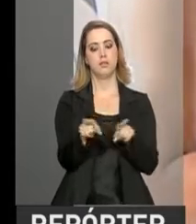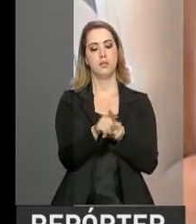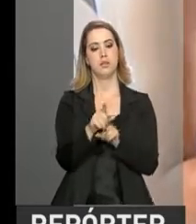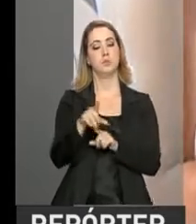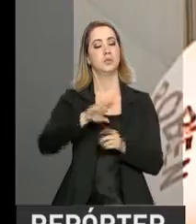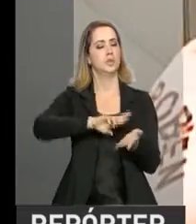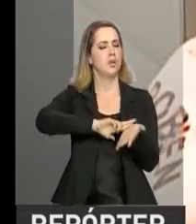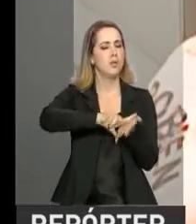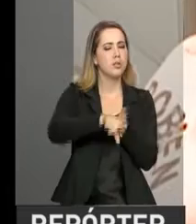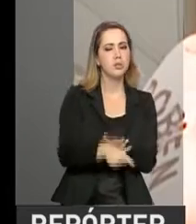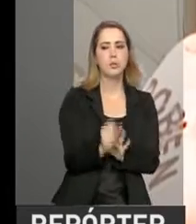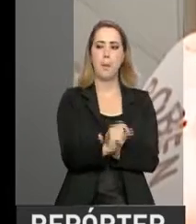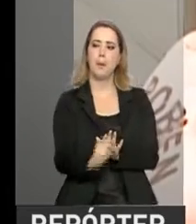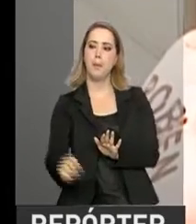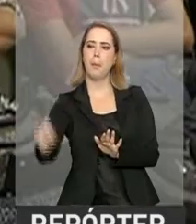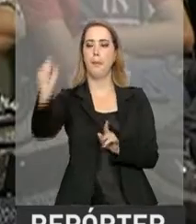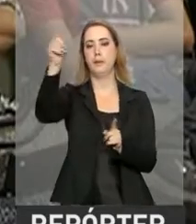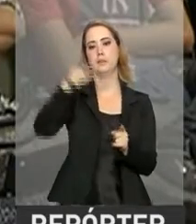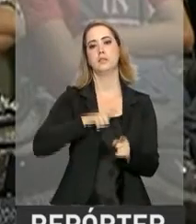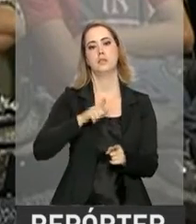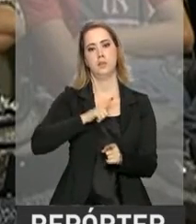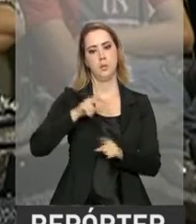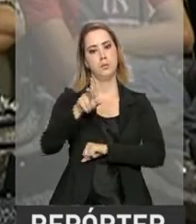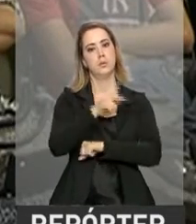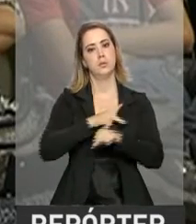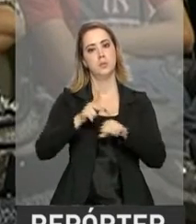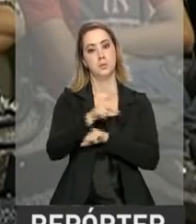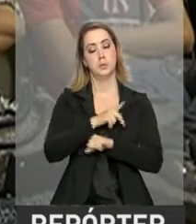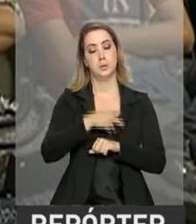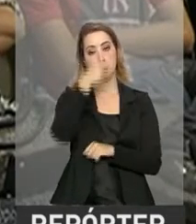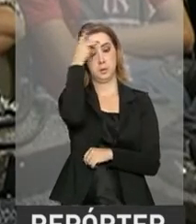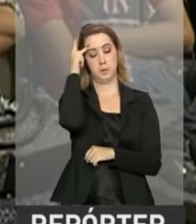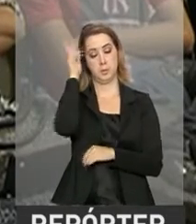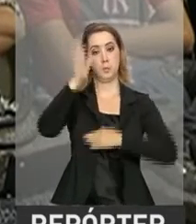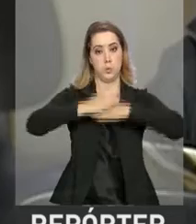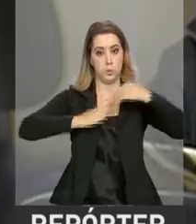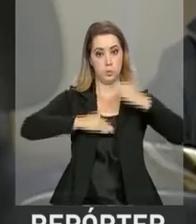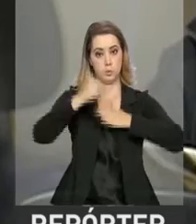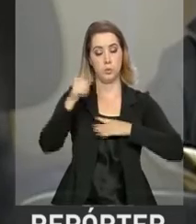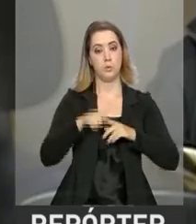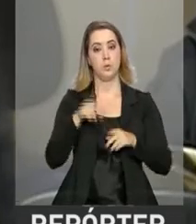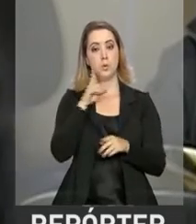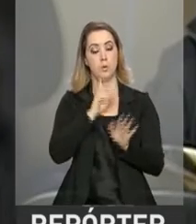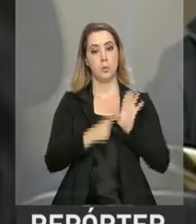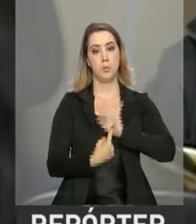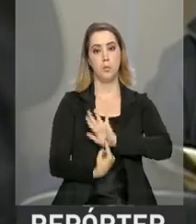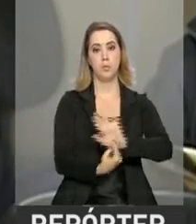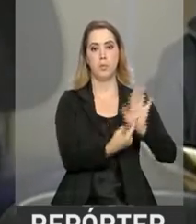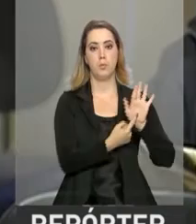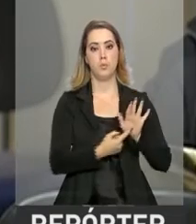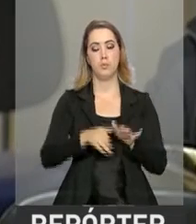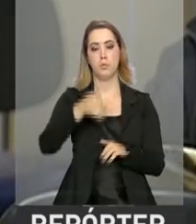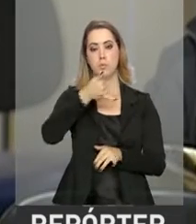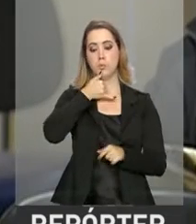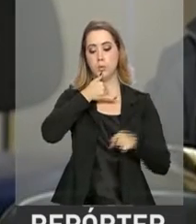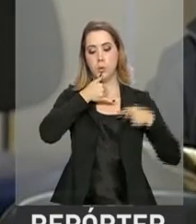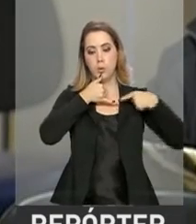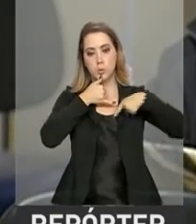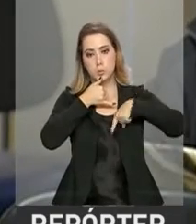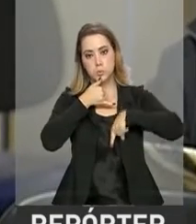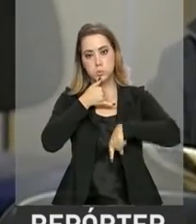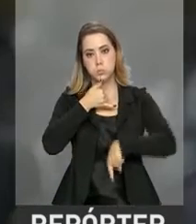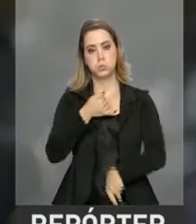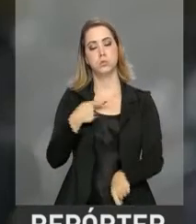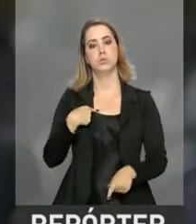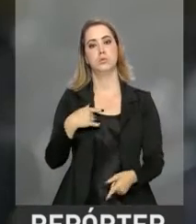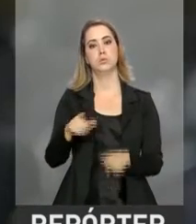2.328 unidades em todo o país. Especialistas alertam ainda para a depressão no trabalho, cada vez mais comum nos dias de